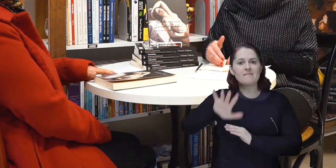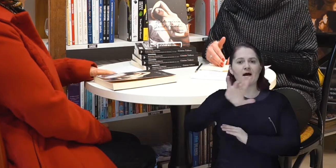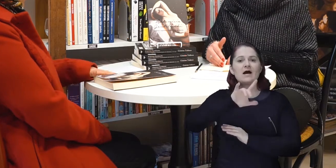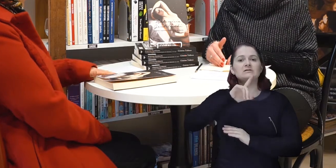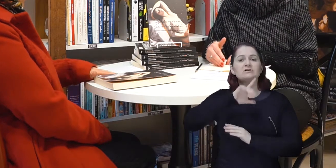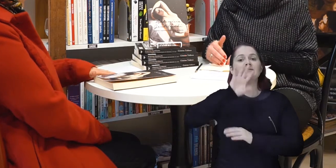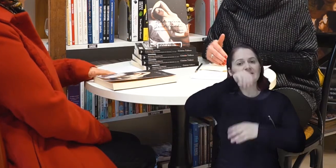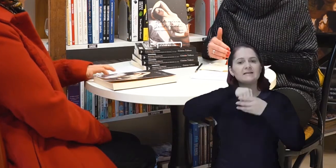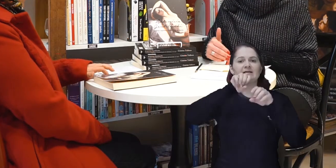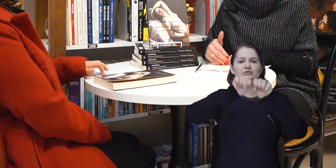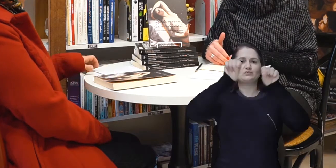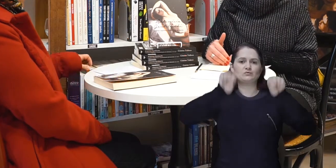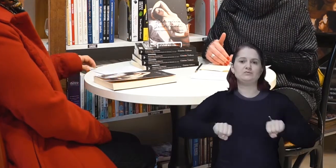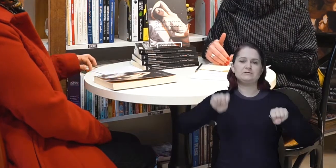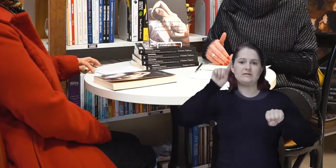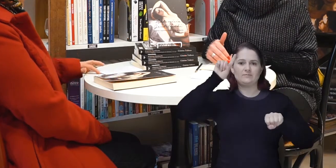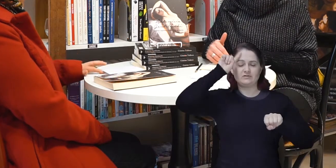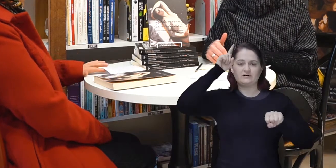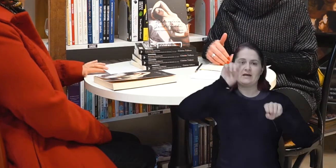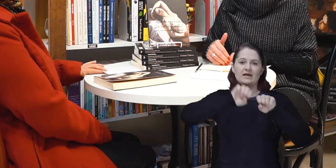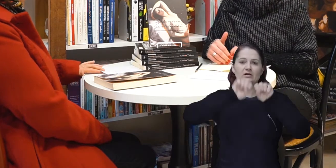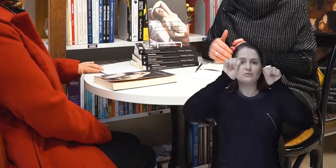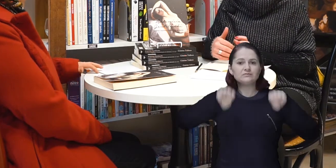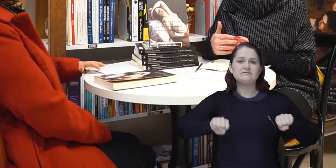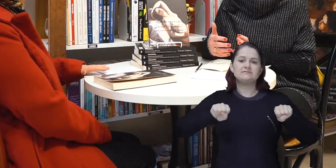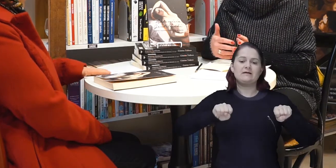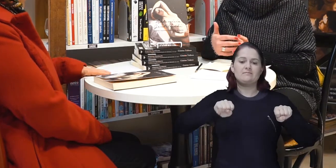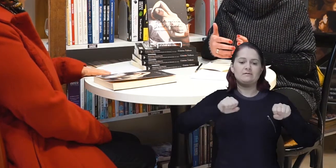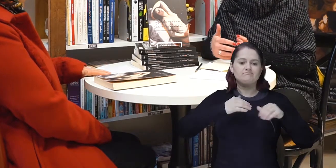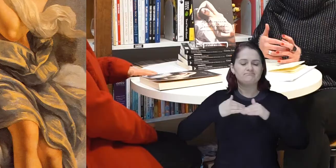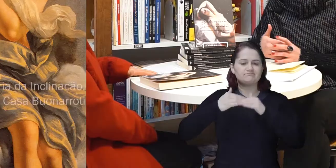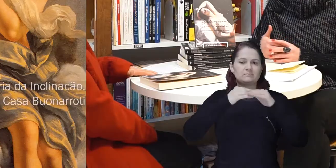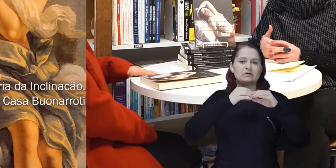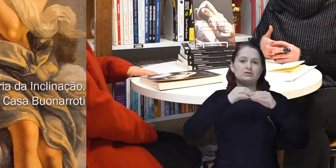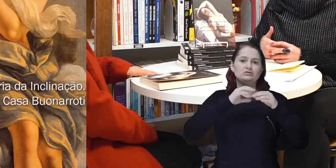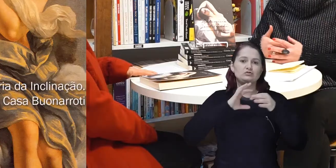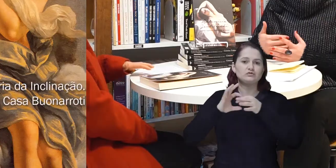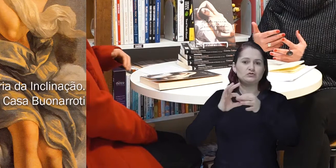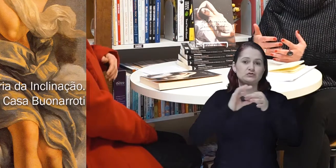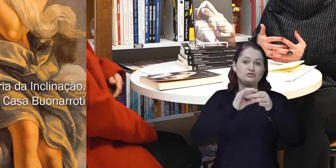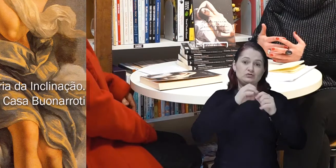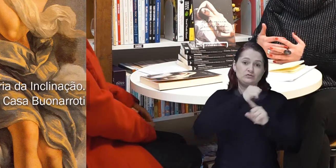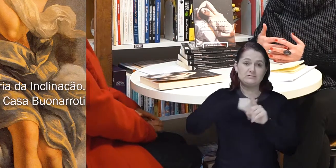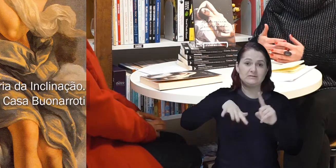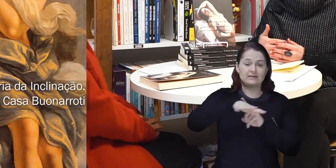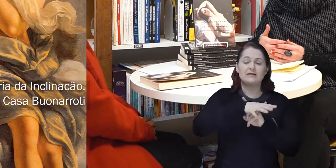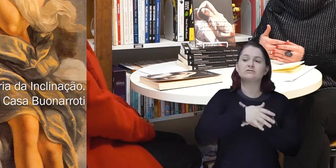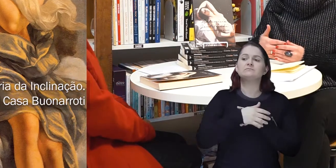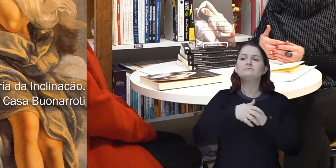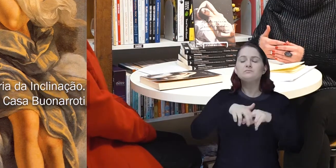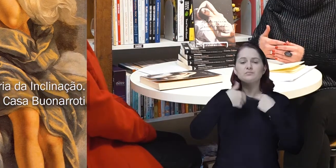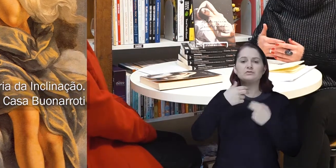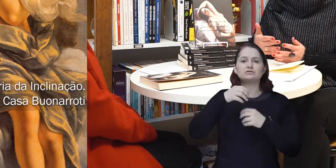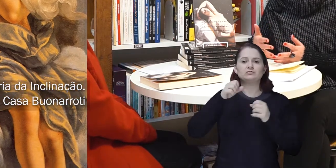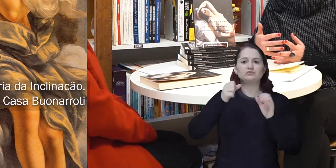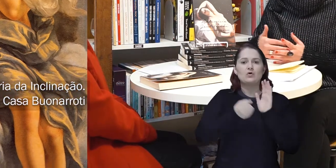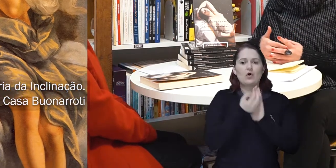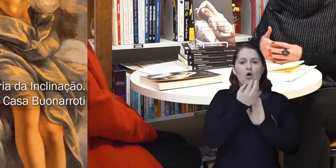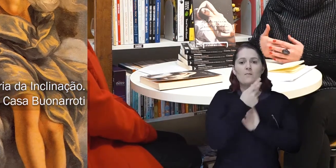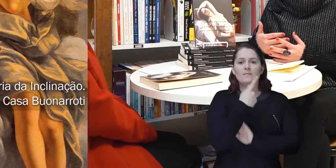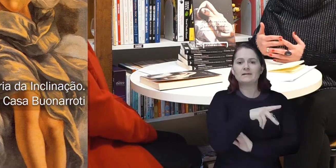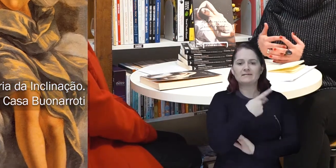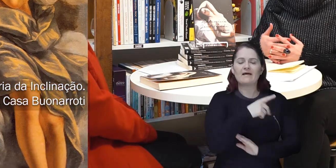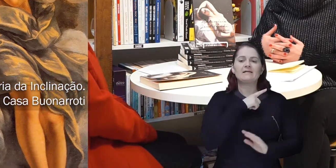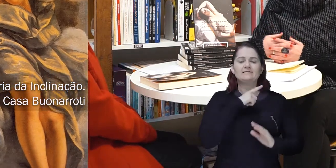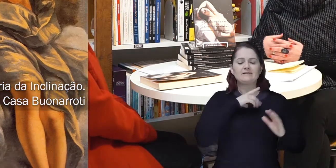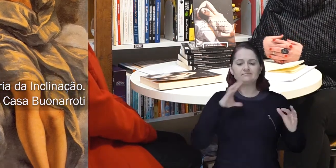de pensamento. Então, por exemplo, as obras da Artemisia, elas dialogam muito com as descobertas científicas da época, em especial aquilo